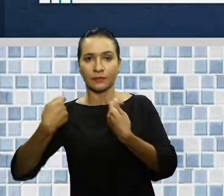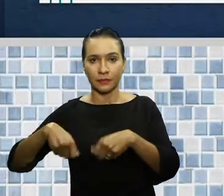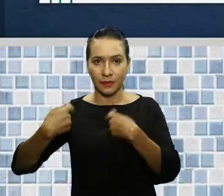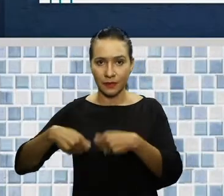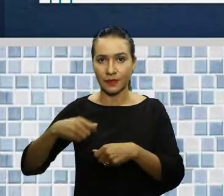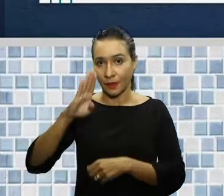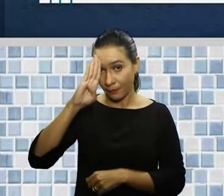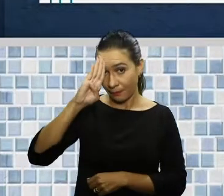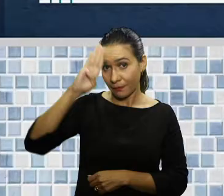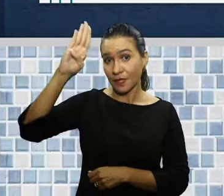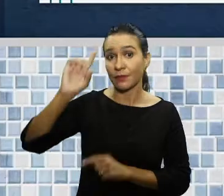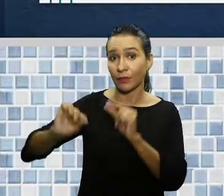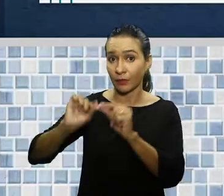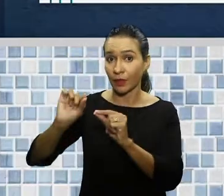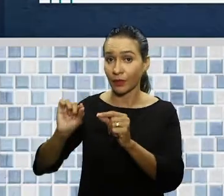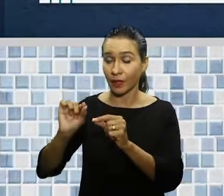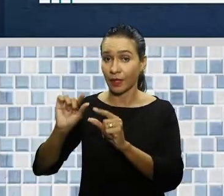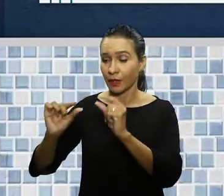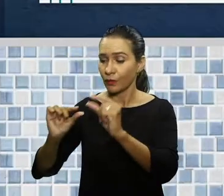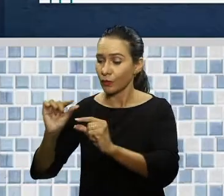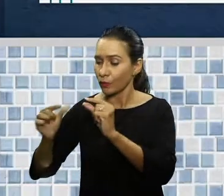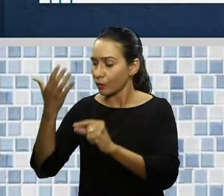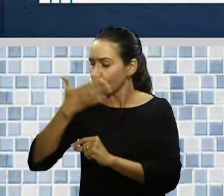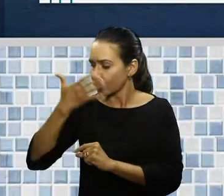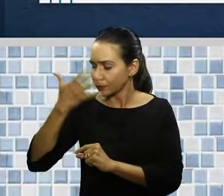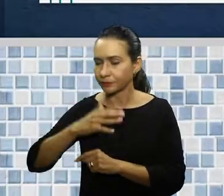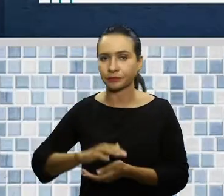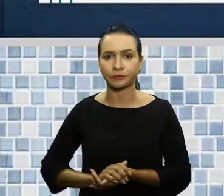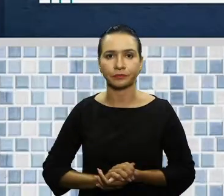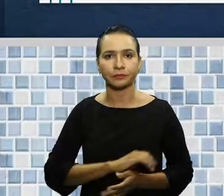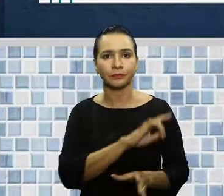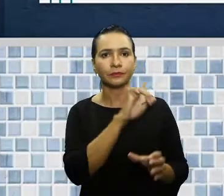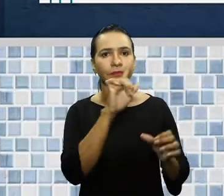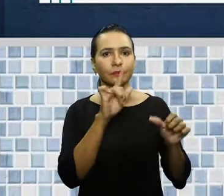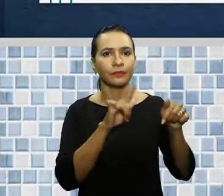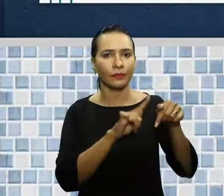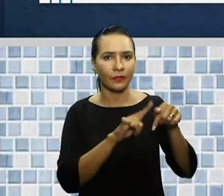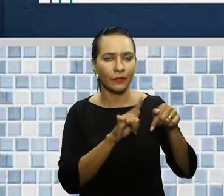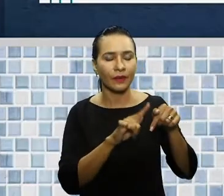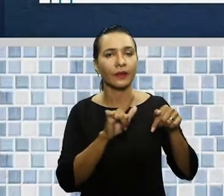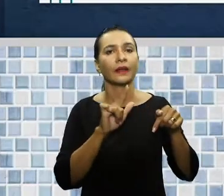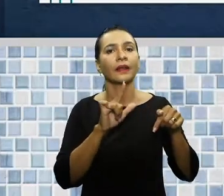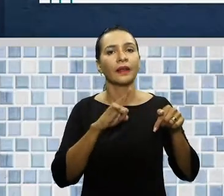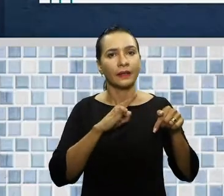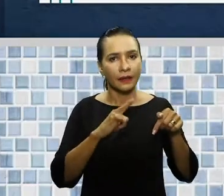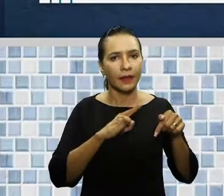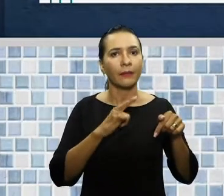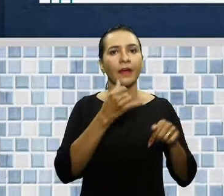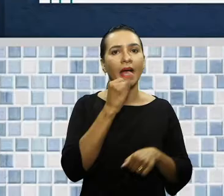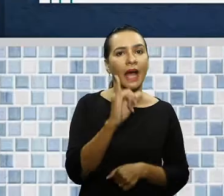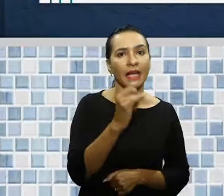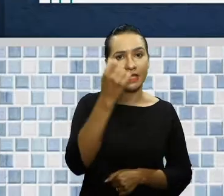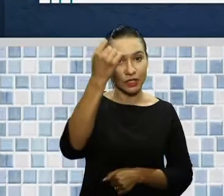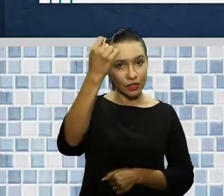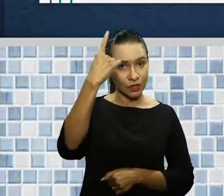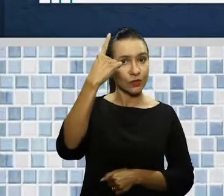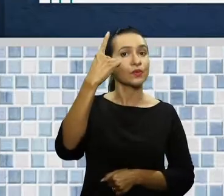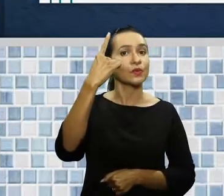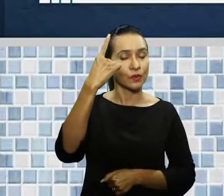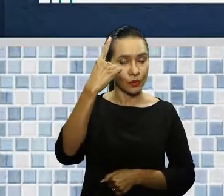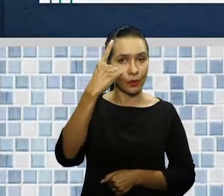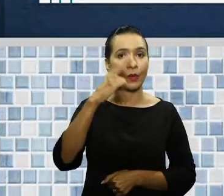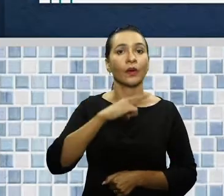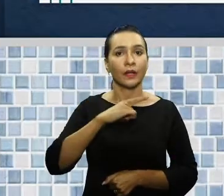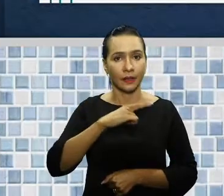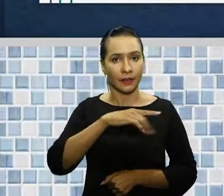principalmente para os micro-organismos. E a energia solar também é um recurso que está disponível